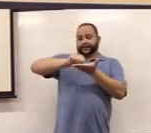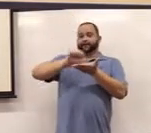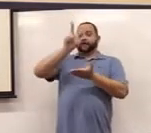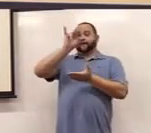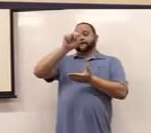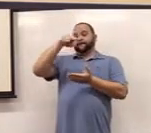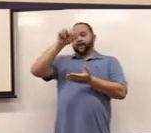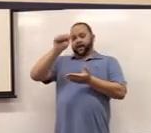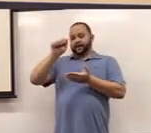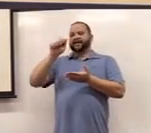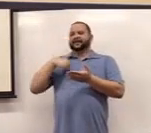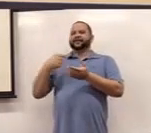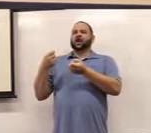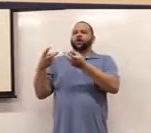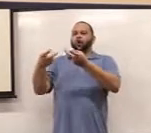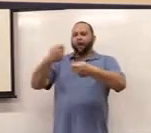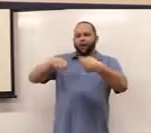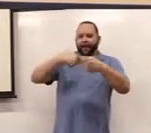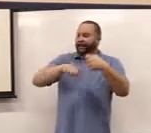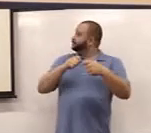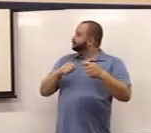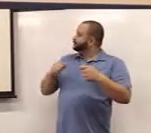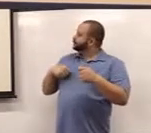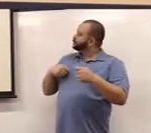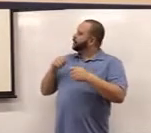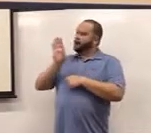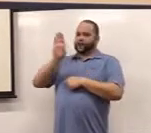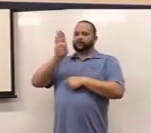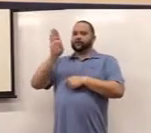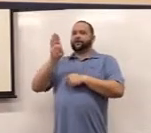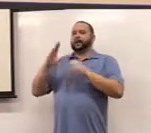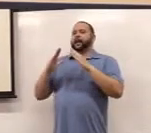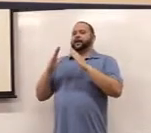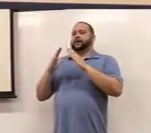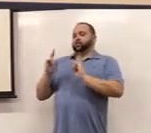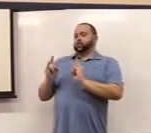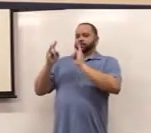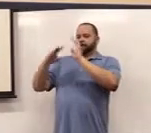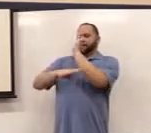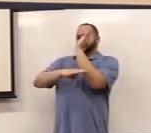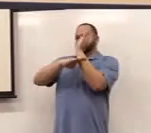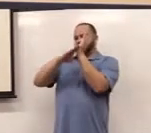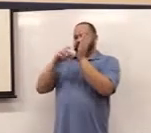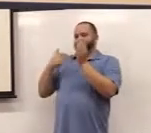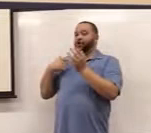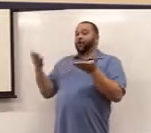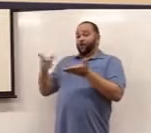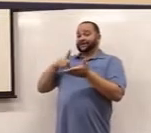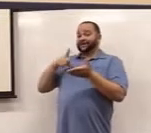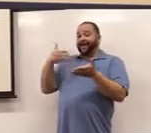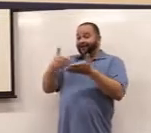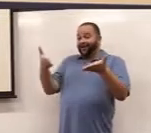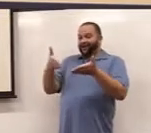volta. Beethoven morava um apartamento por aqui, assim. Hoje em dia tem uma plaquinha lá no prédio, aqui